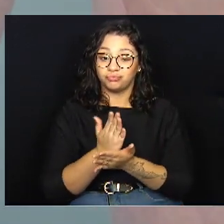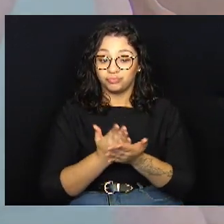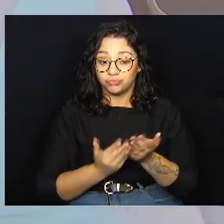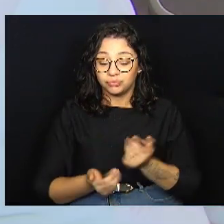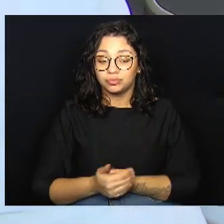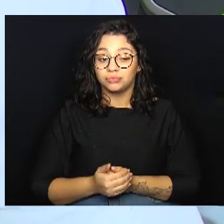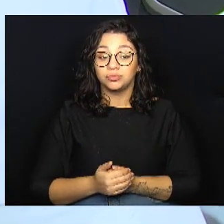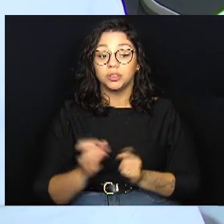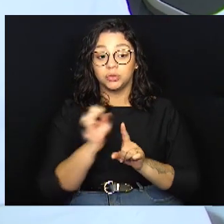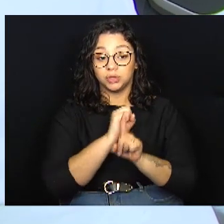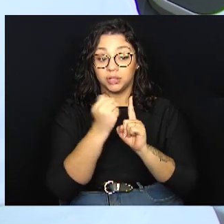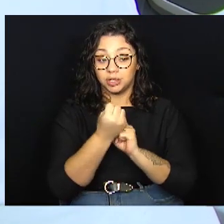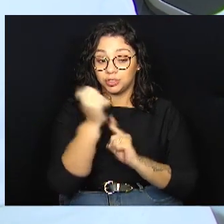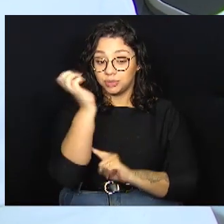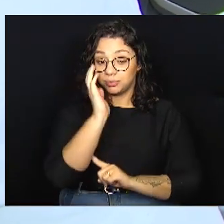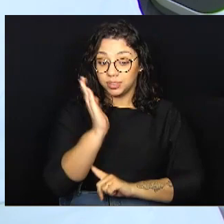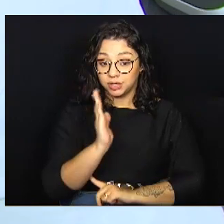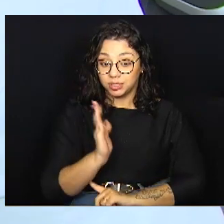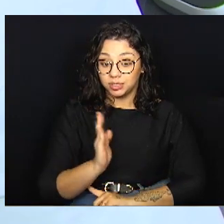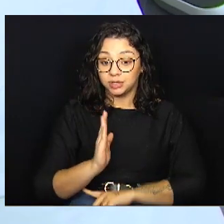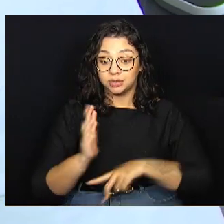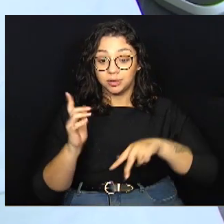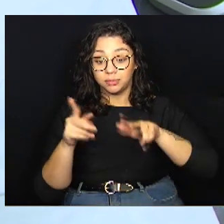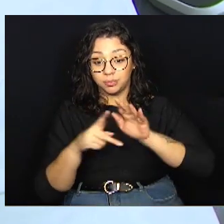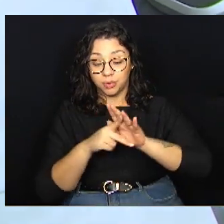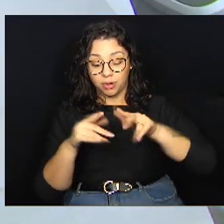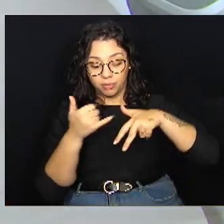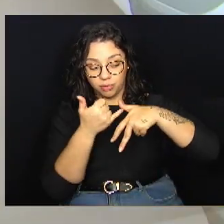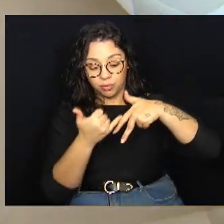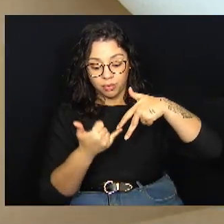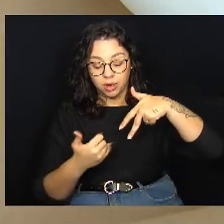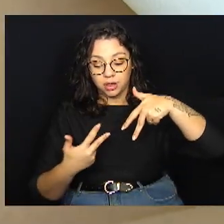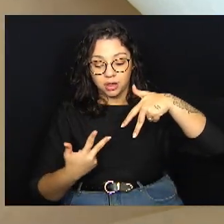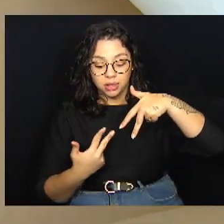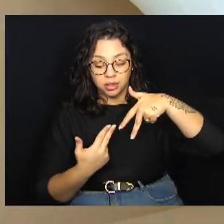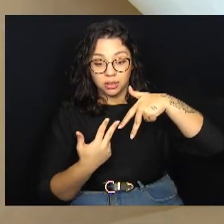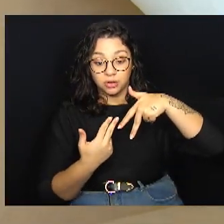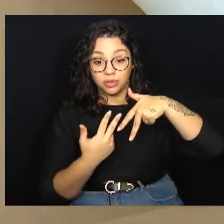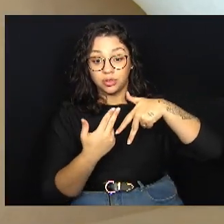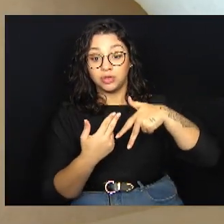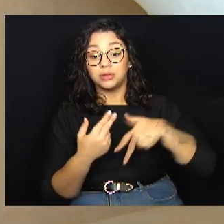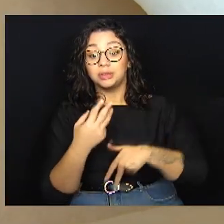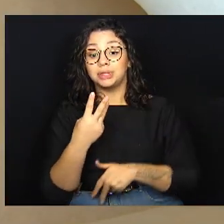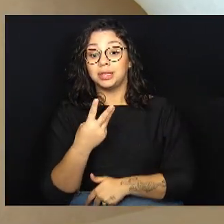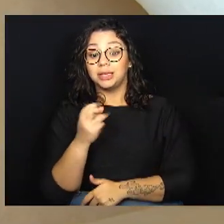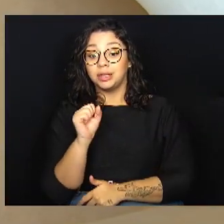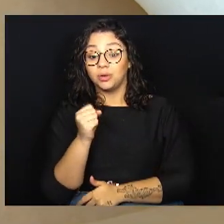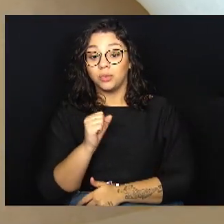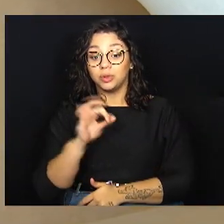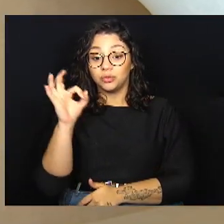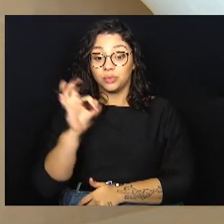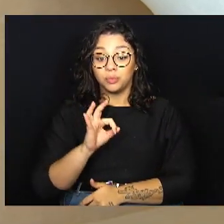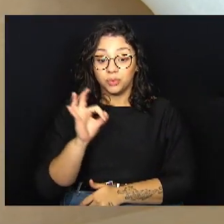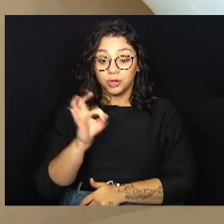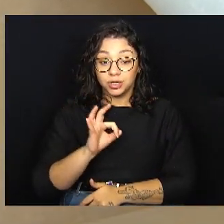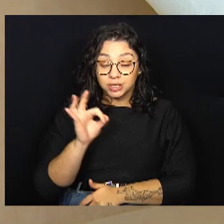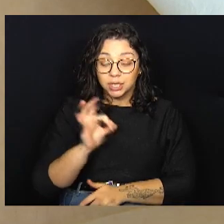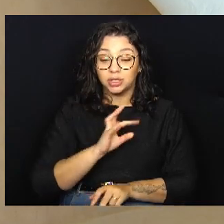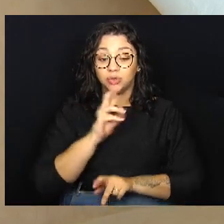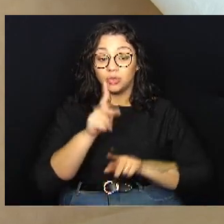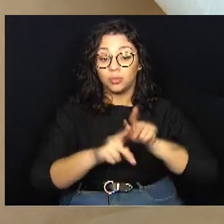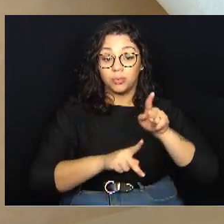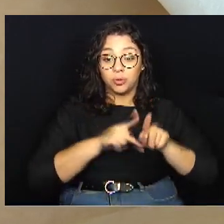desconforto. De acordo com a Sociedade Brasileira de Angiologia e Cirurgia Vascular, 38%